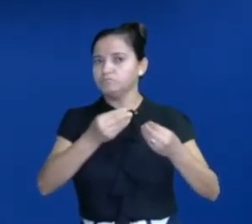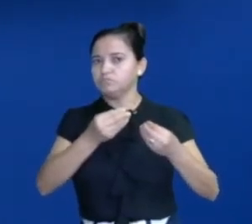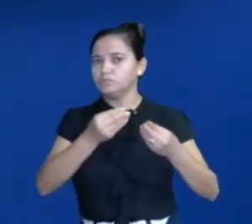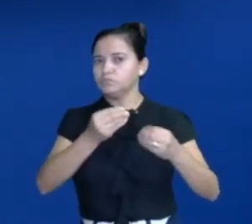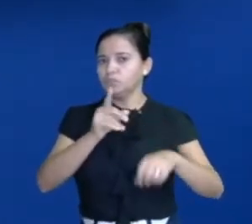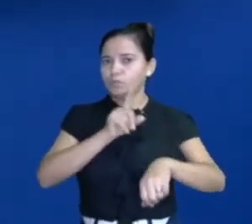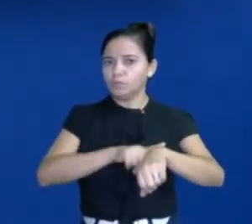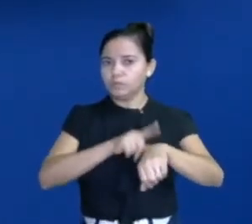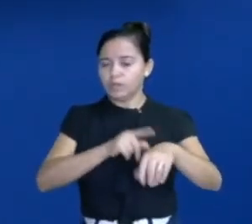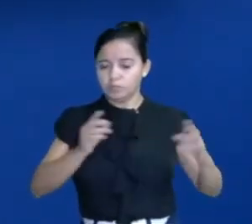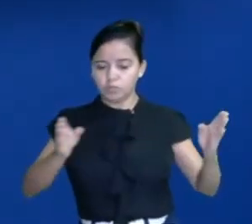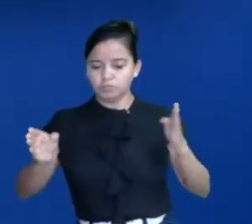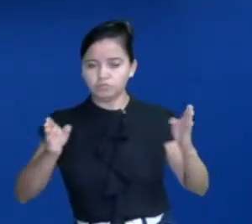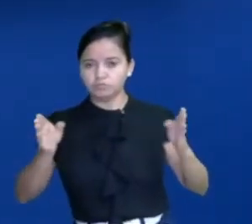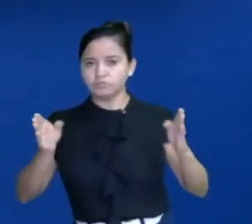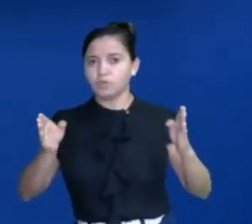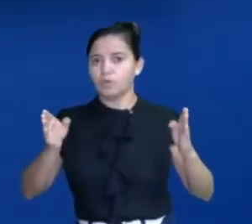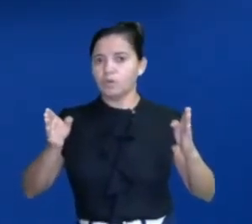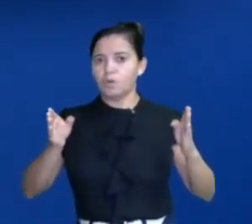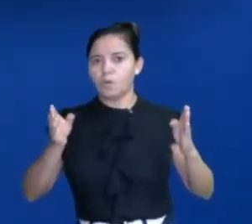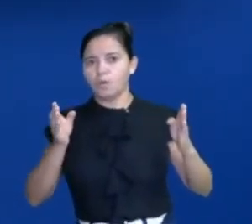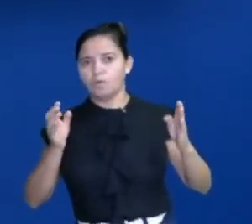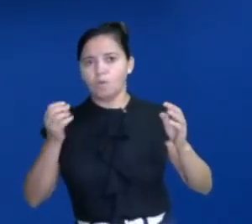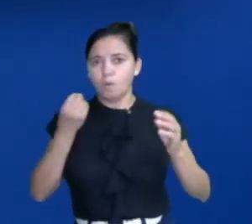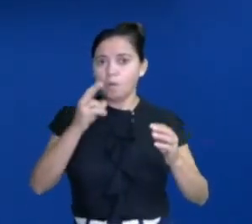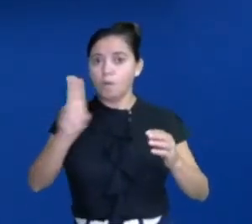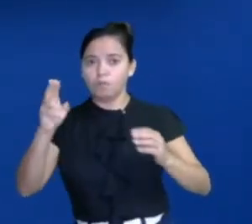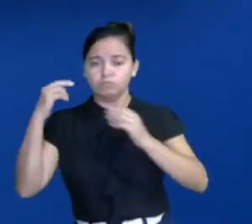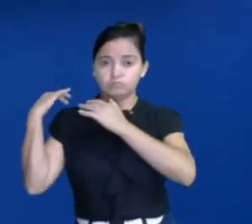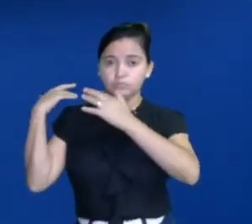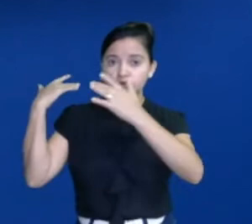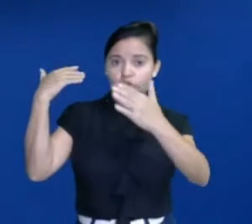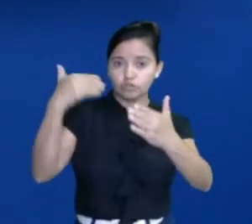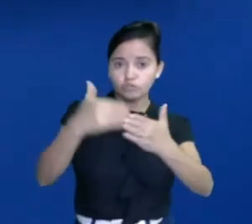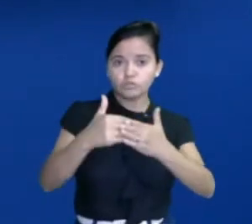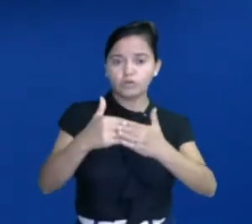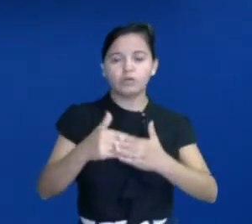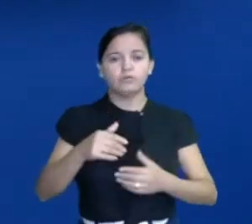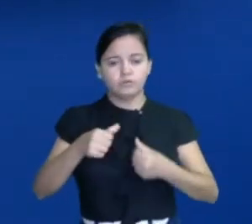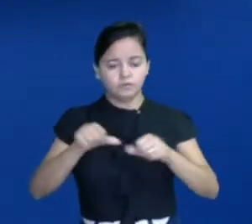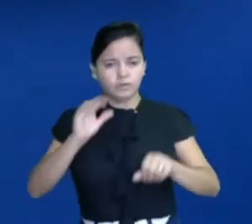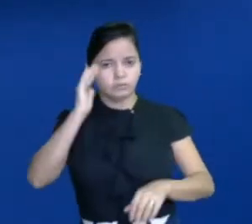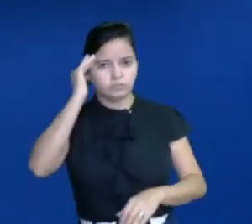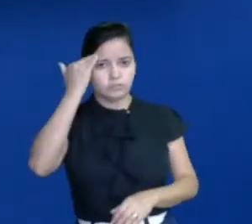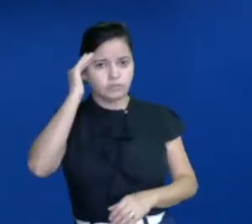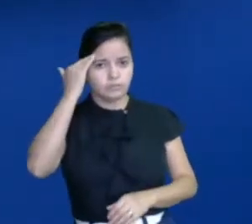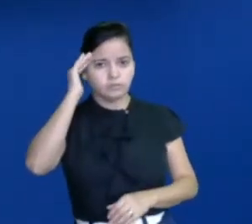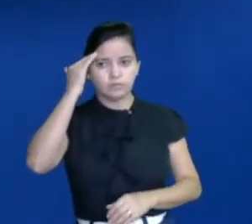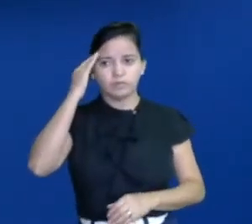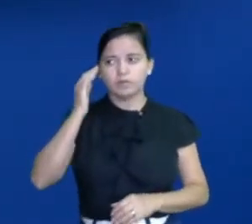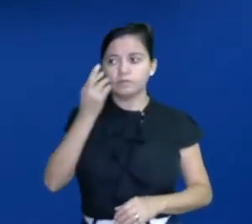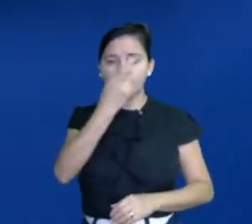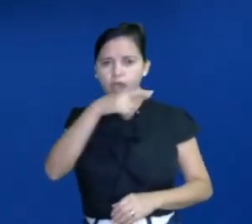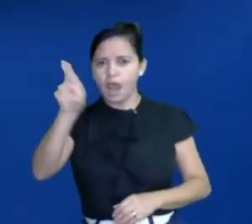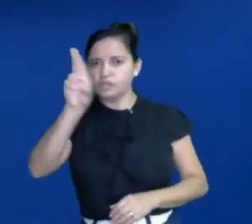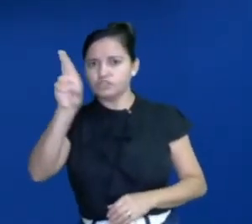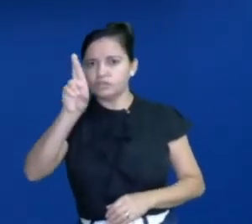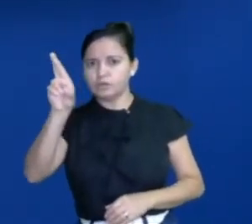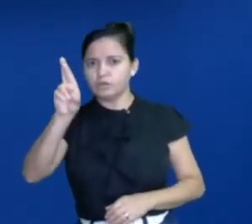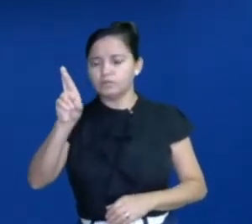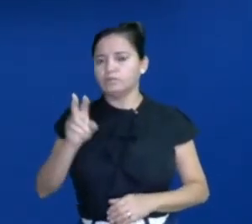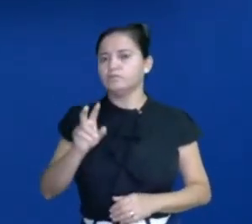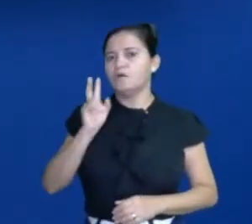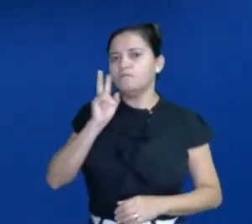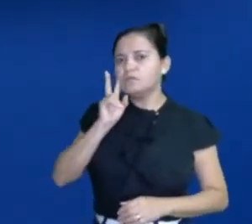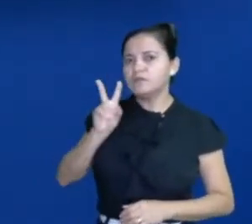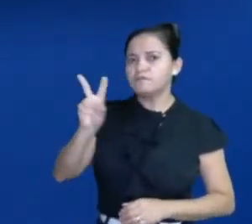do tempo, seja histórico, seja cronológico, isso fica muito claro quando a gente vai ver a religião.